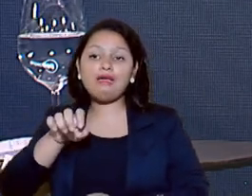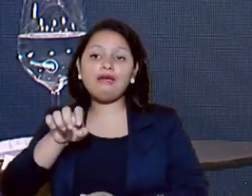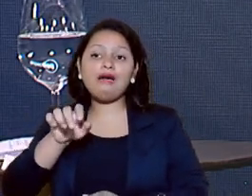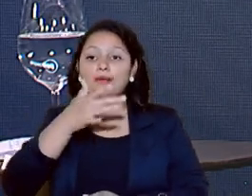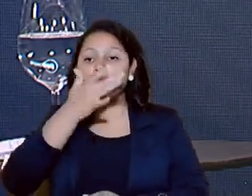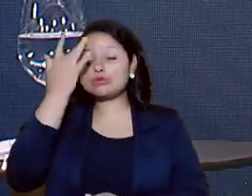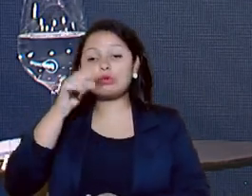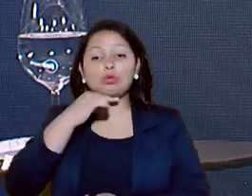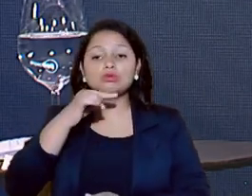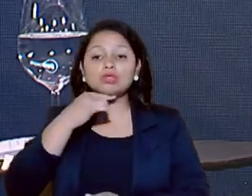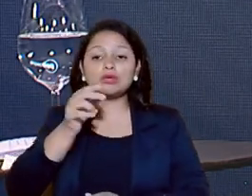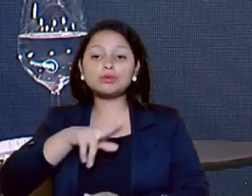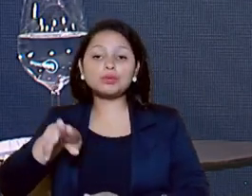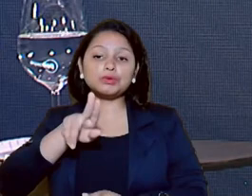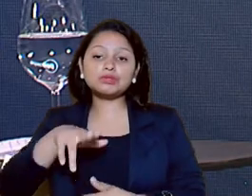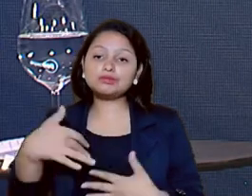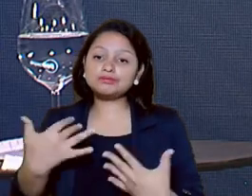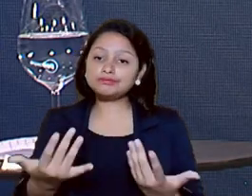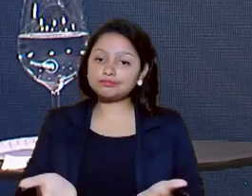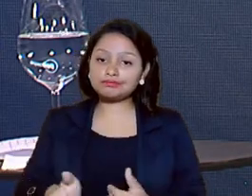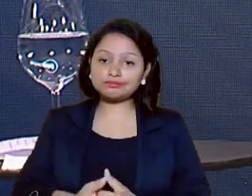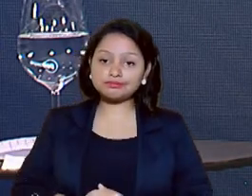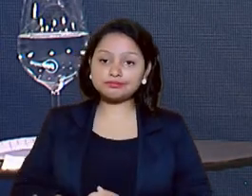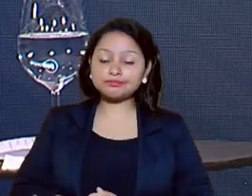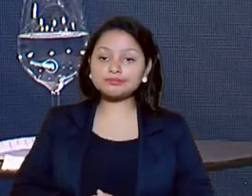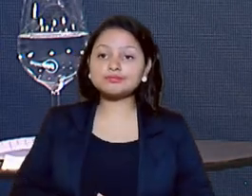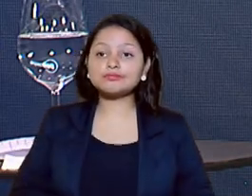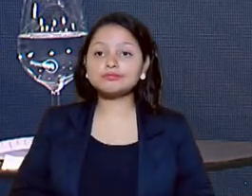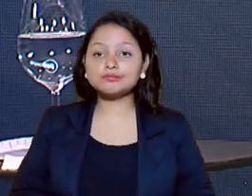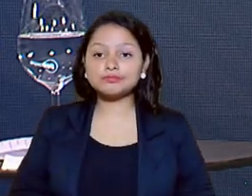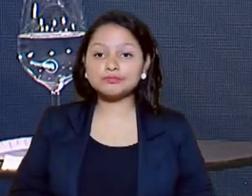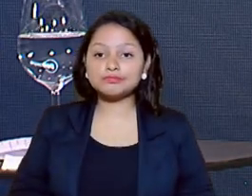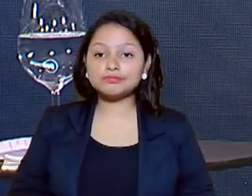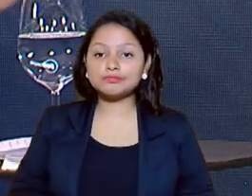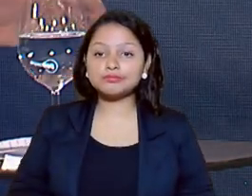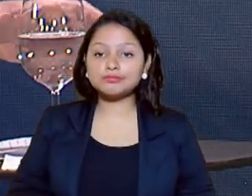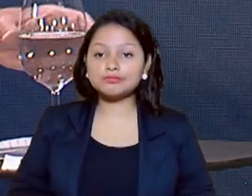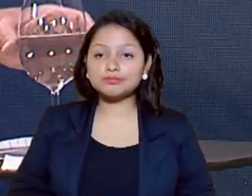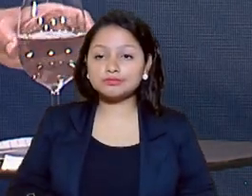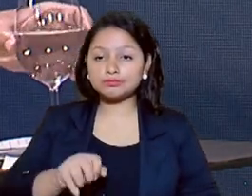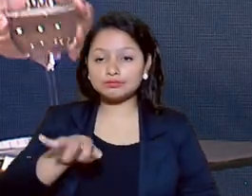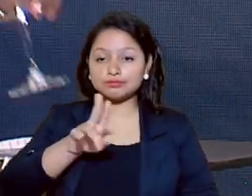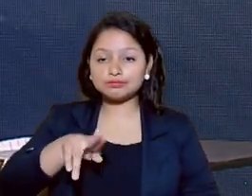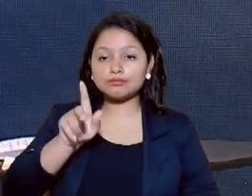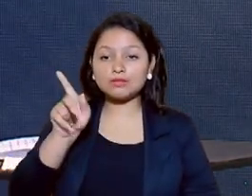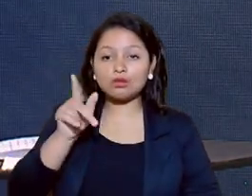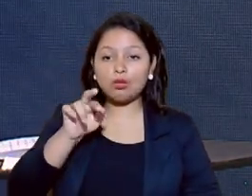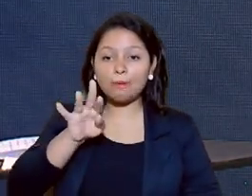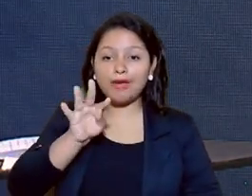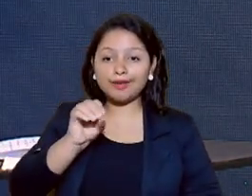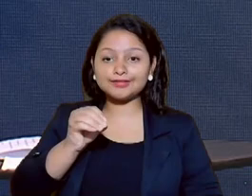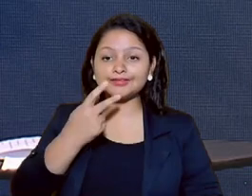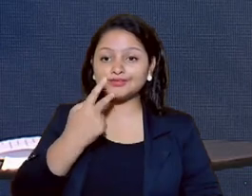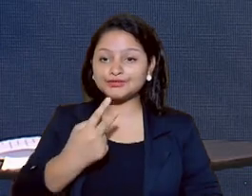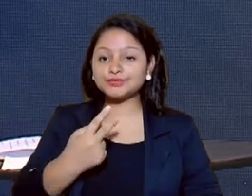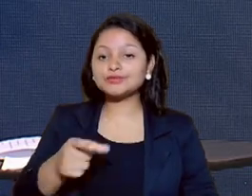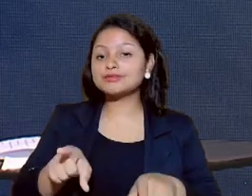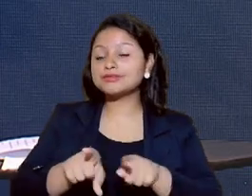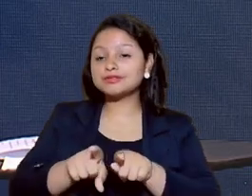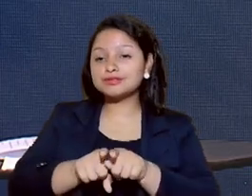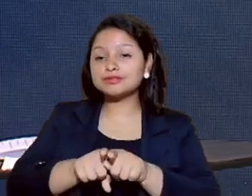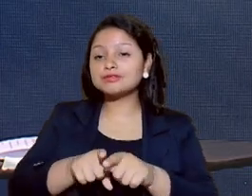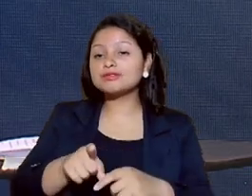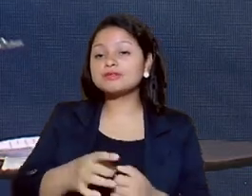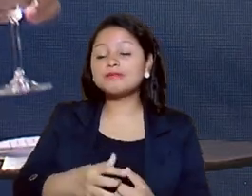risco Se você olhar um negócio interessante e foi até Dito pelo Roberto hoje e você o mundo das